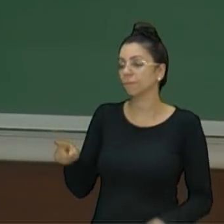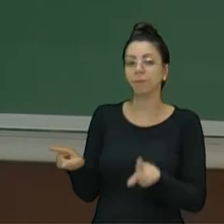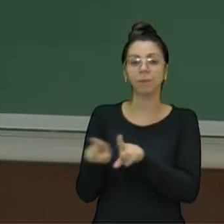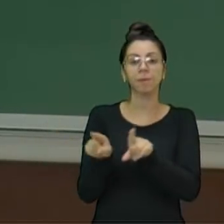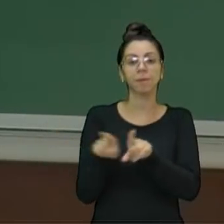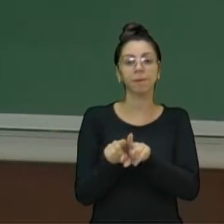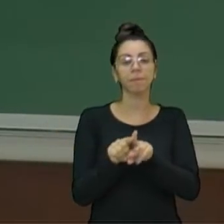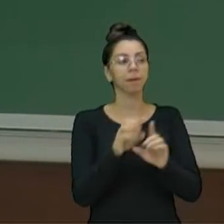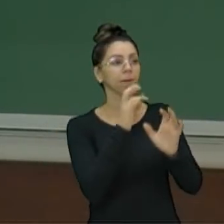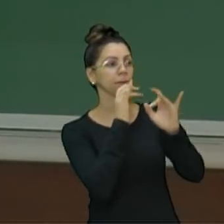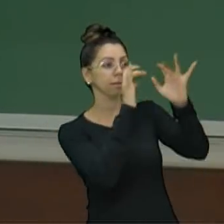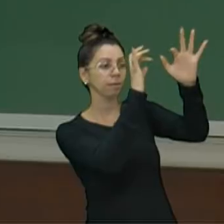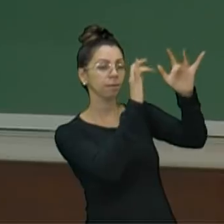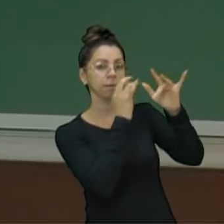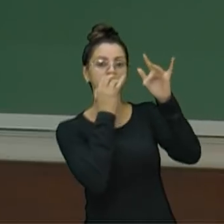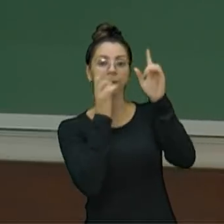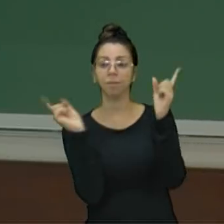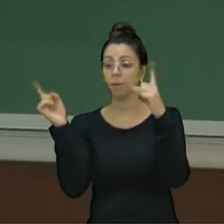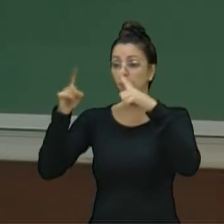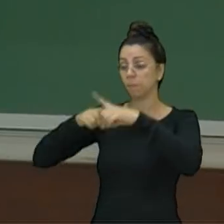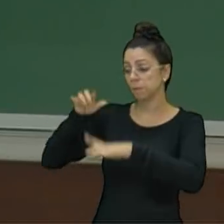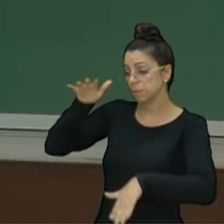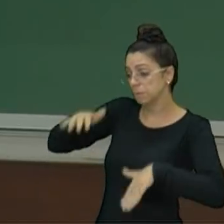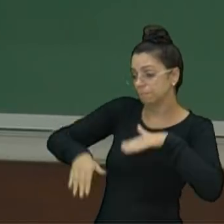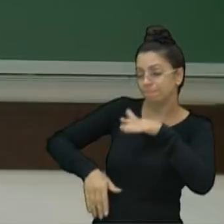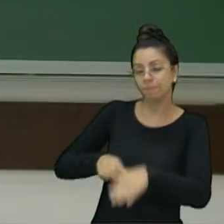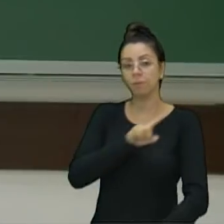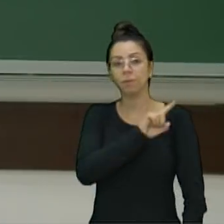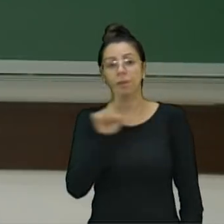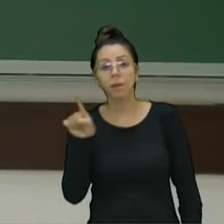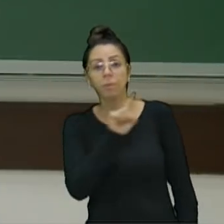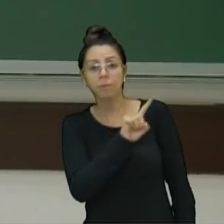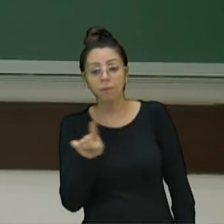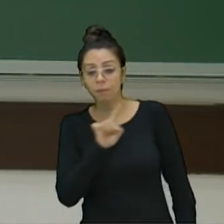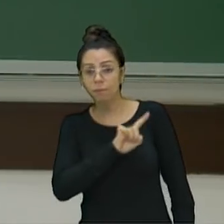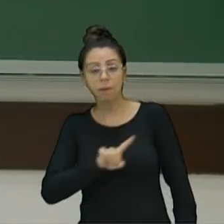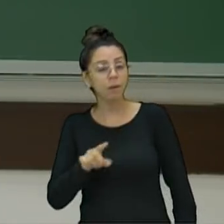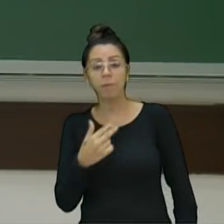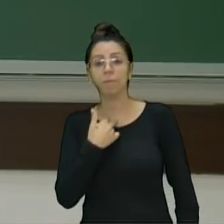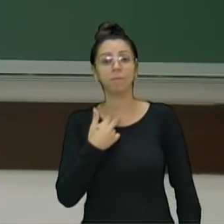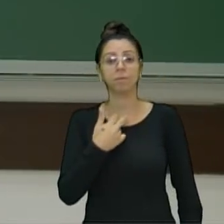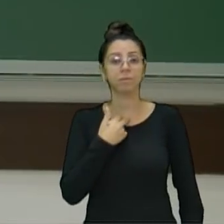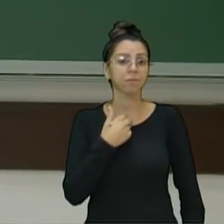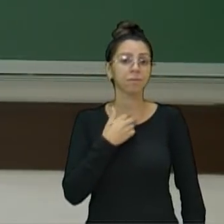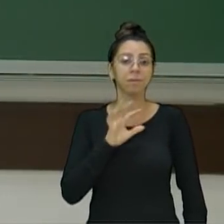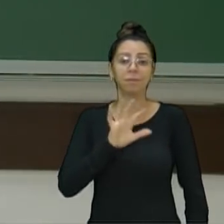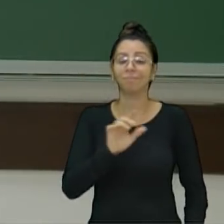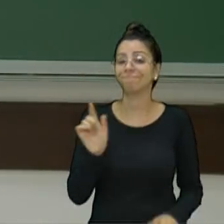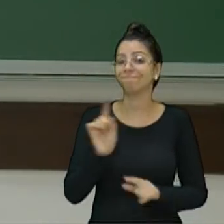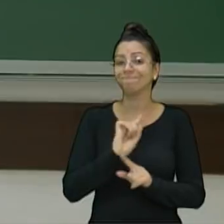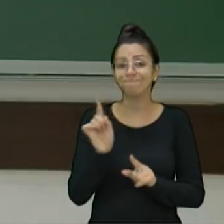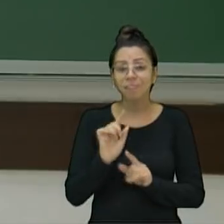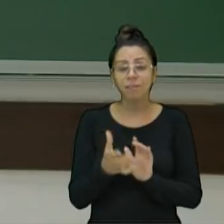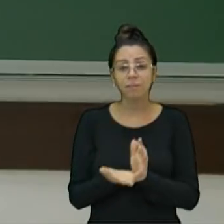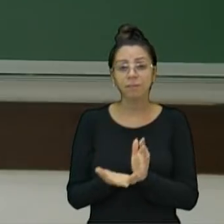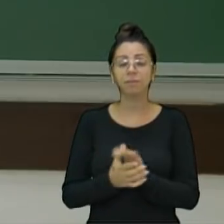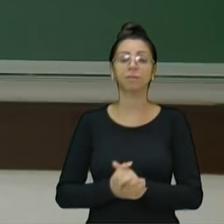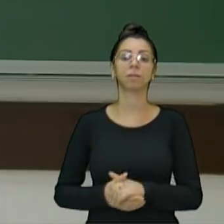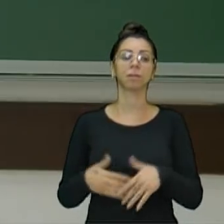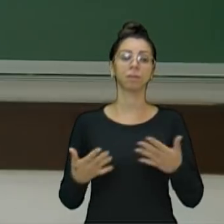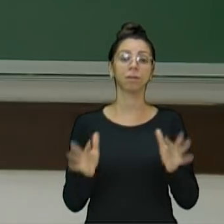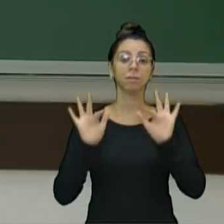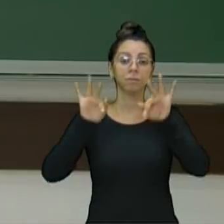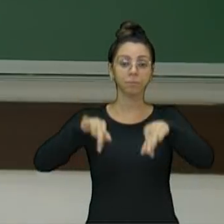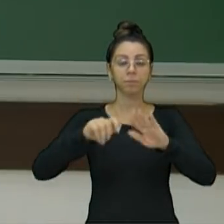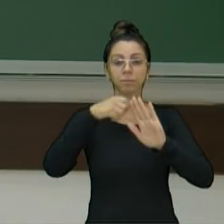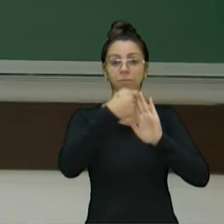de natação, dançar? Não, não, não, ela não podia fazer nada dessas atividades. E aí, ela termina o